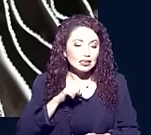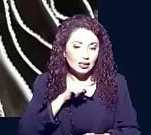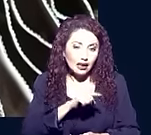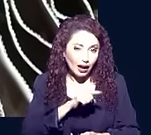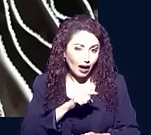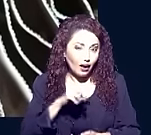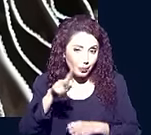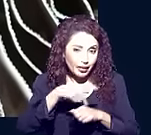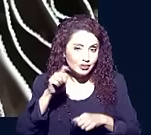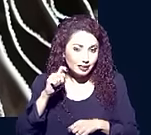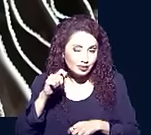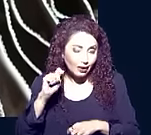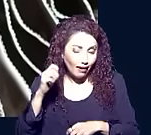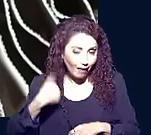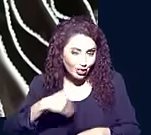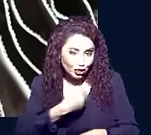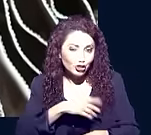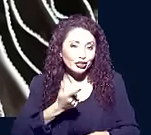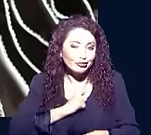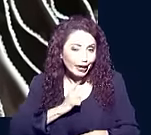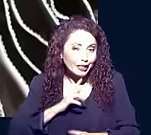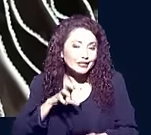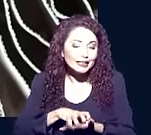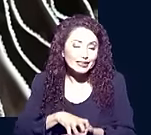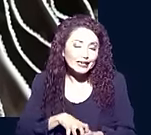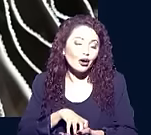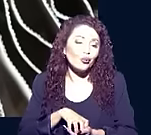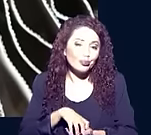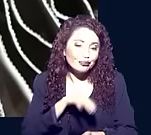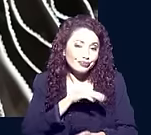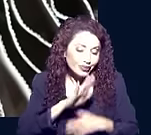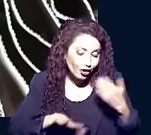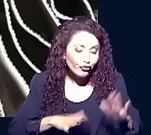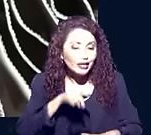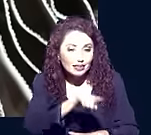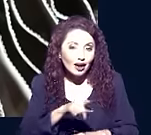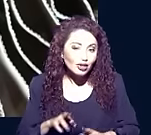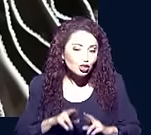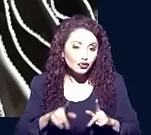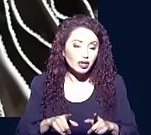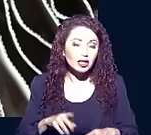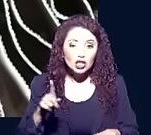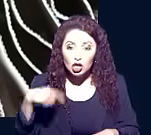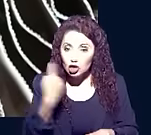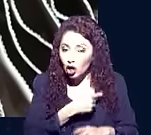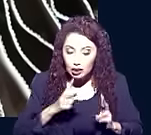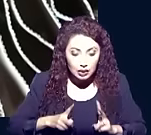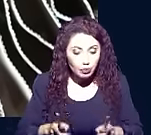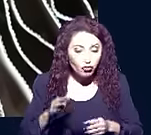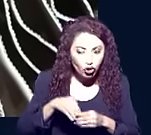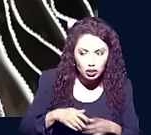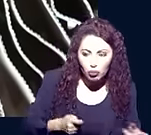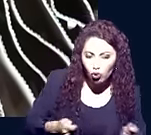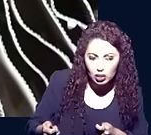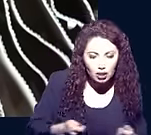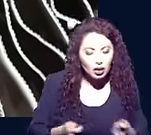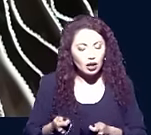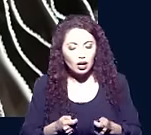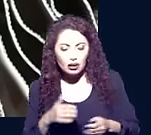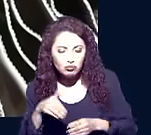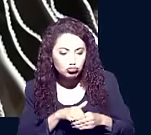né Nem tem um lado nem tem outro a gente tá ali sempre moderando e votando as matérias mais difíceis econômicas